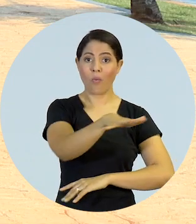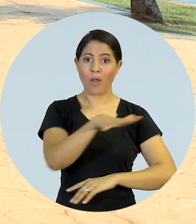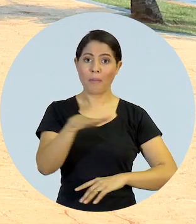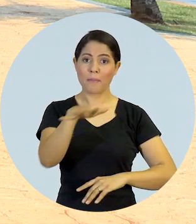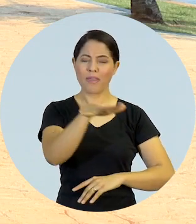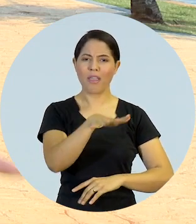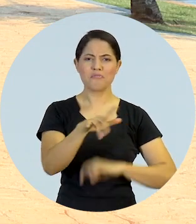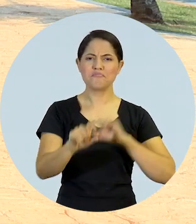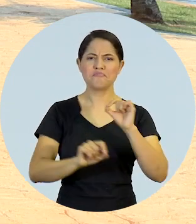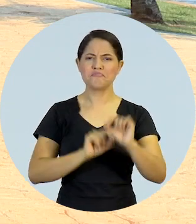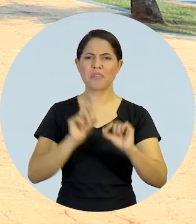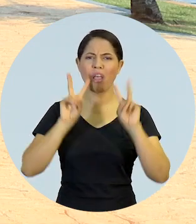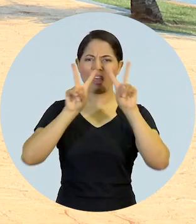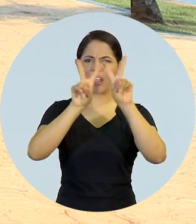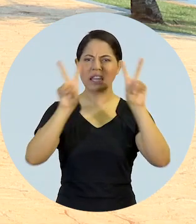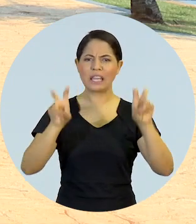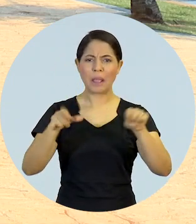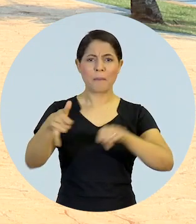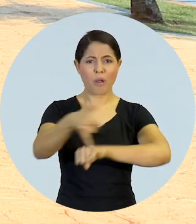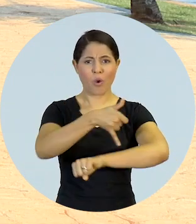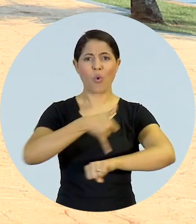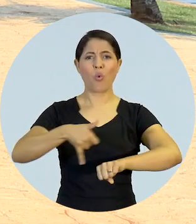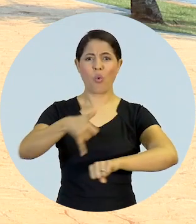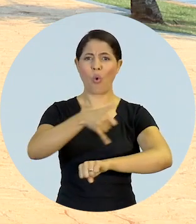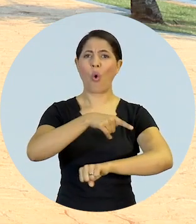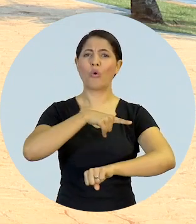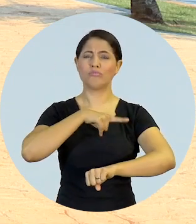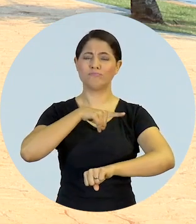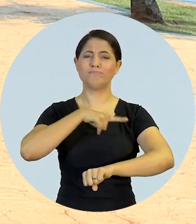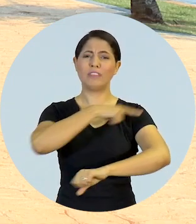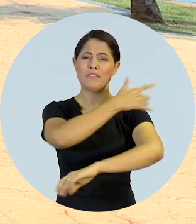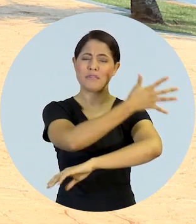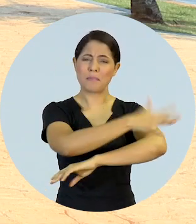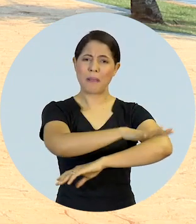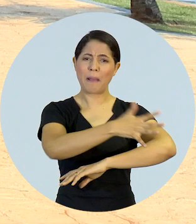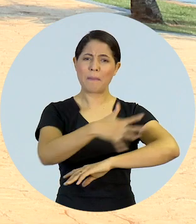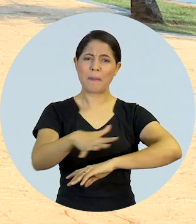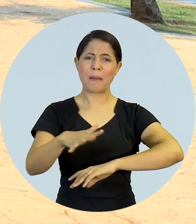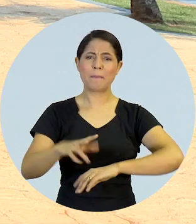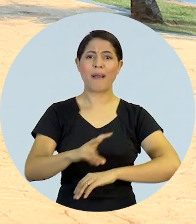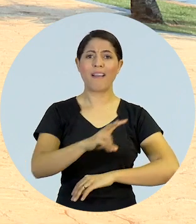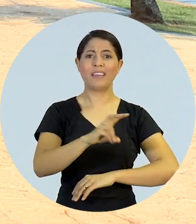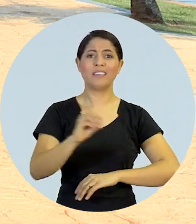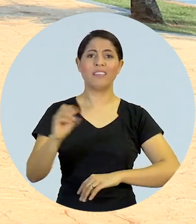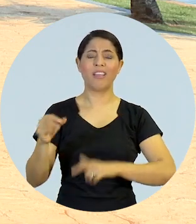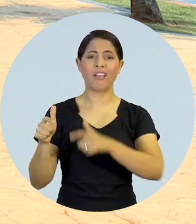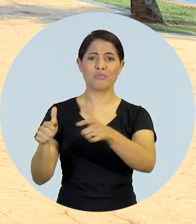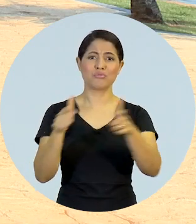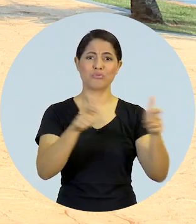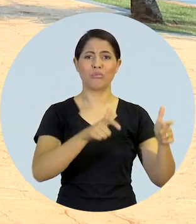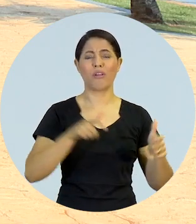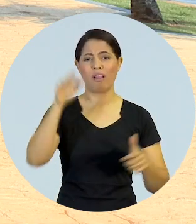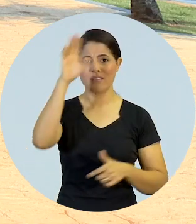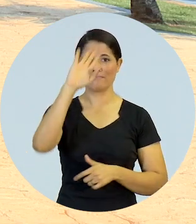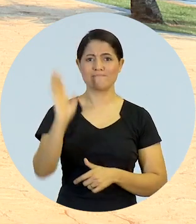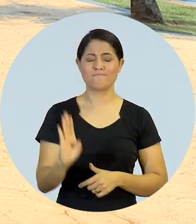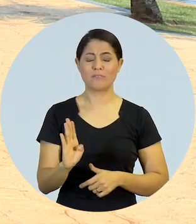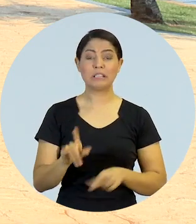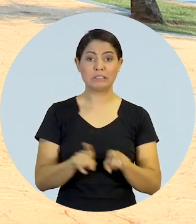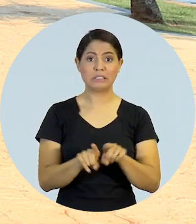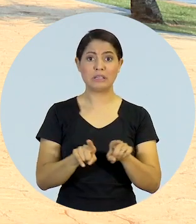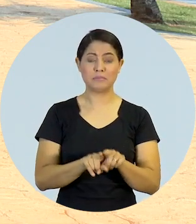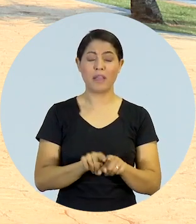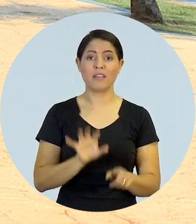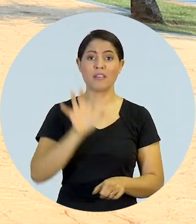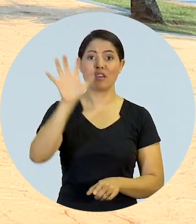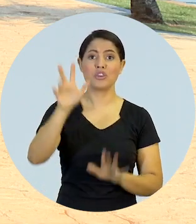das discussões: as manchas de óleo que apareceram em mais de 500 localidades brasileiras. As seccionais do Nordeste